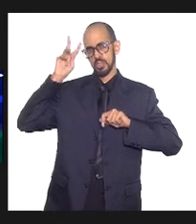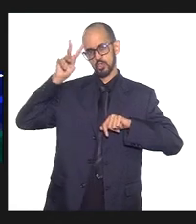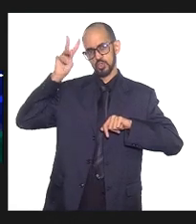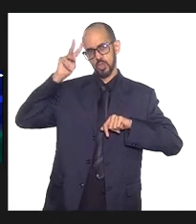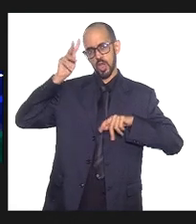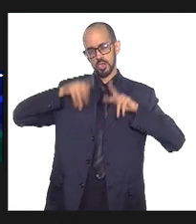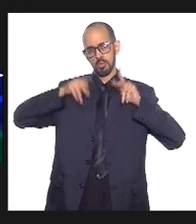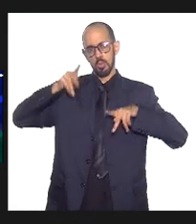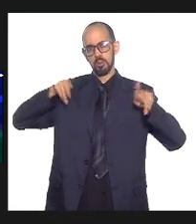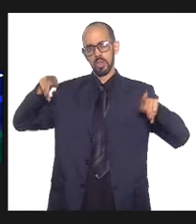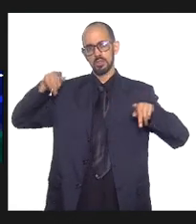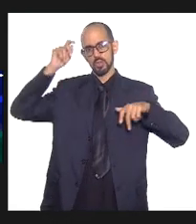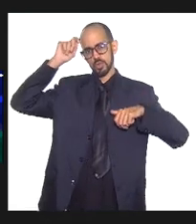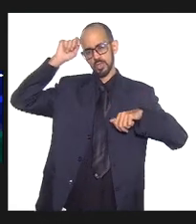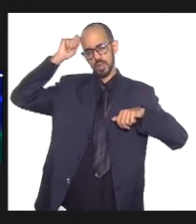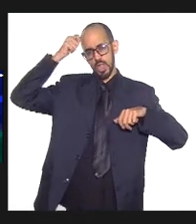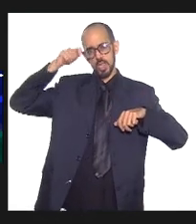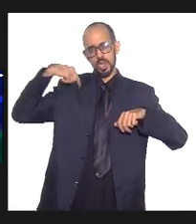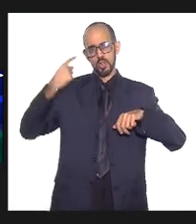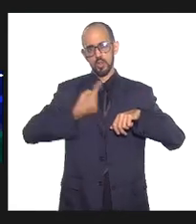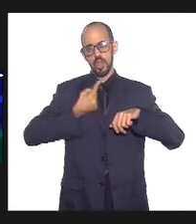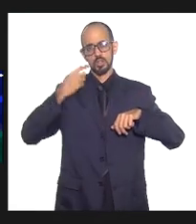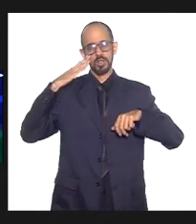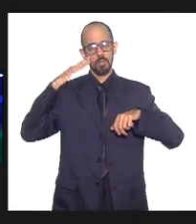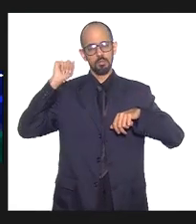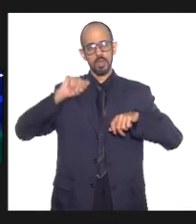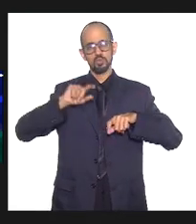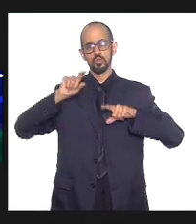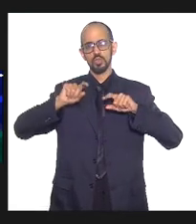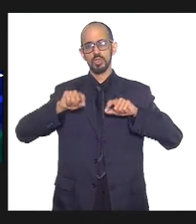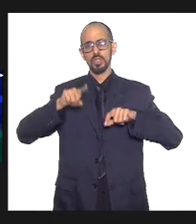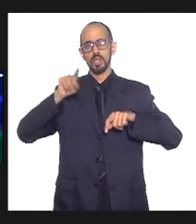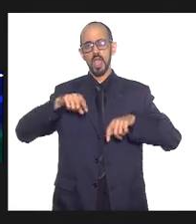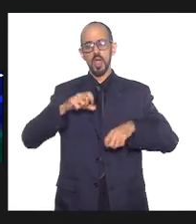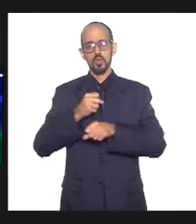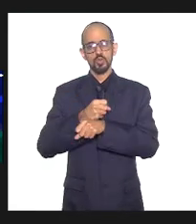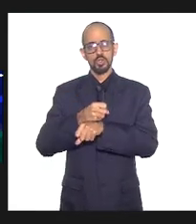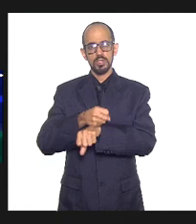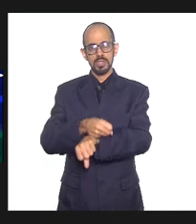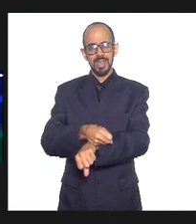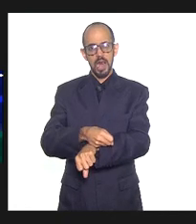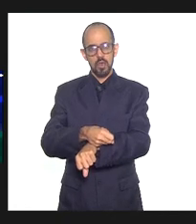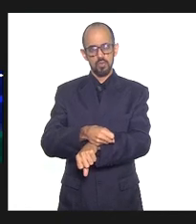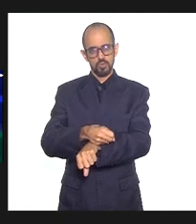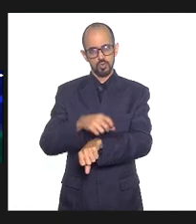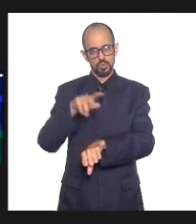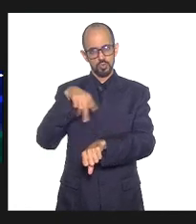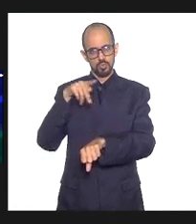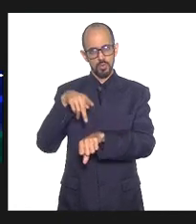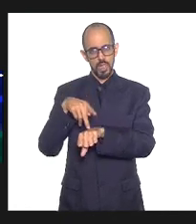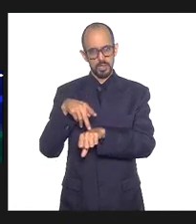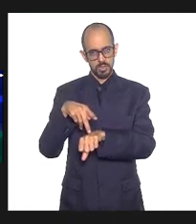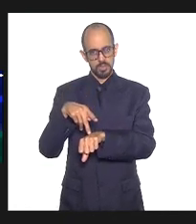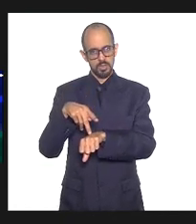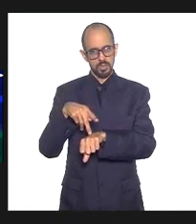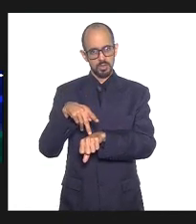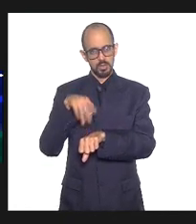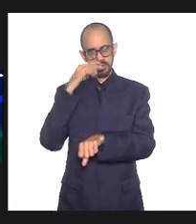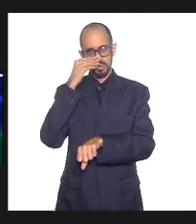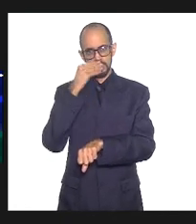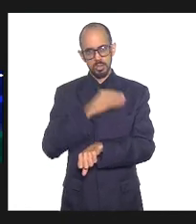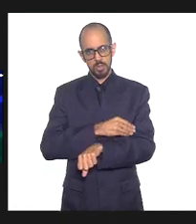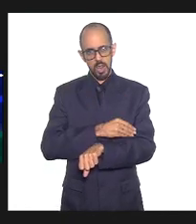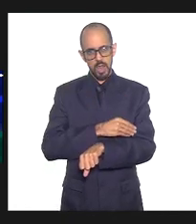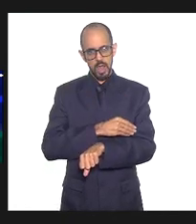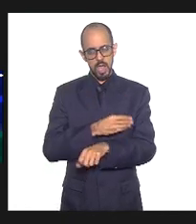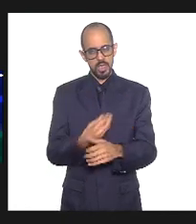nós sabemos como é que foi a questão dos escravos no nosso país. Forjar isso tudo, negar isso tudo,